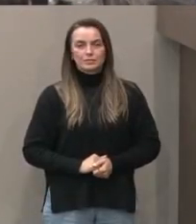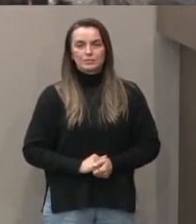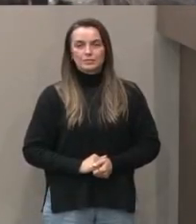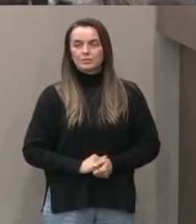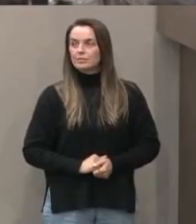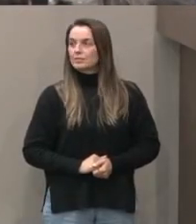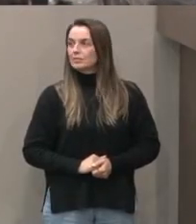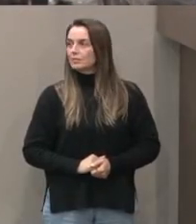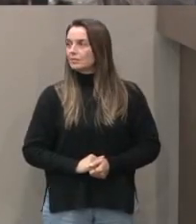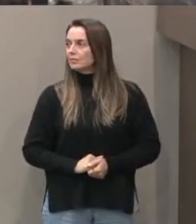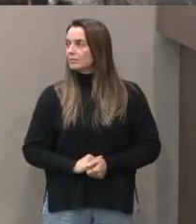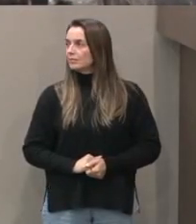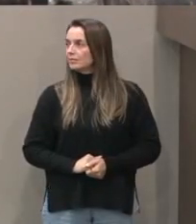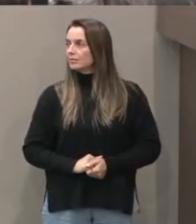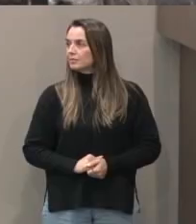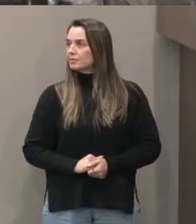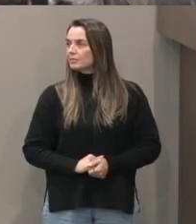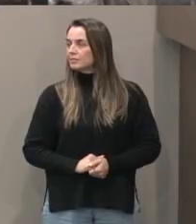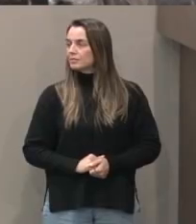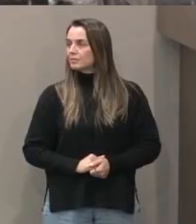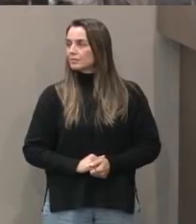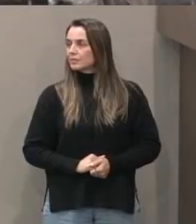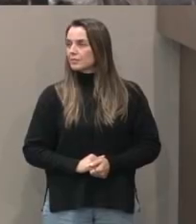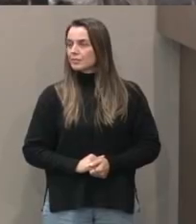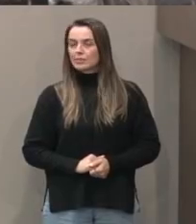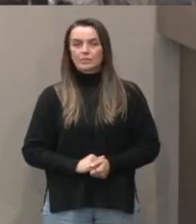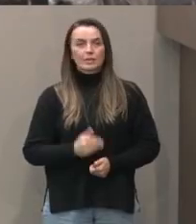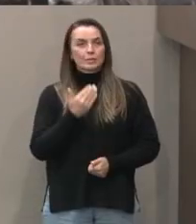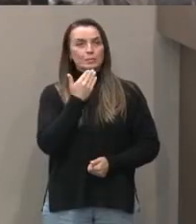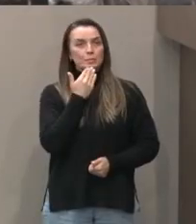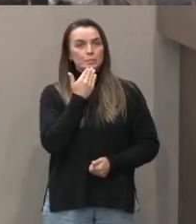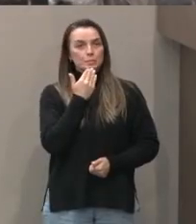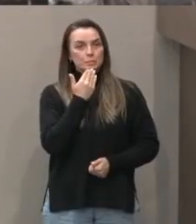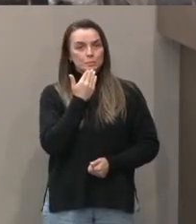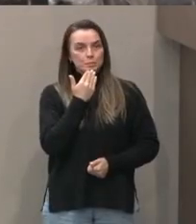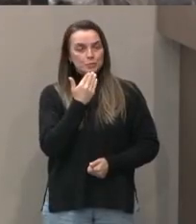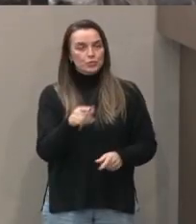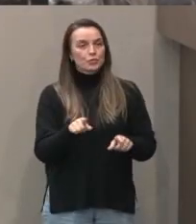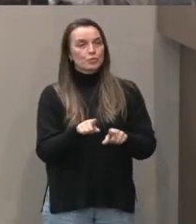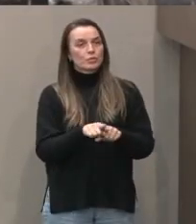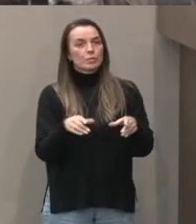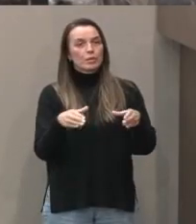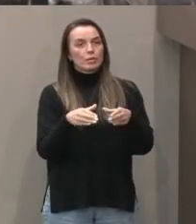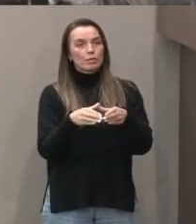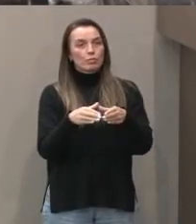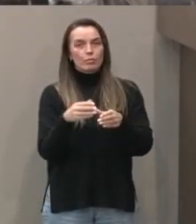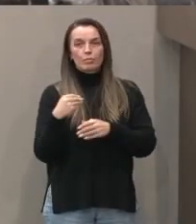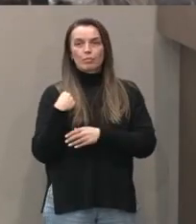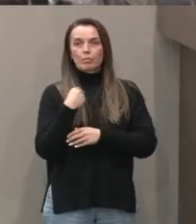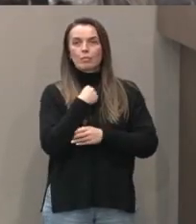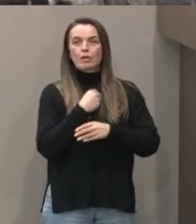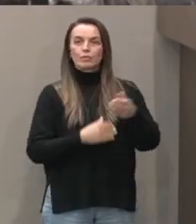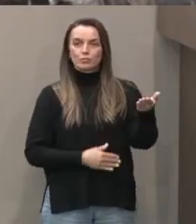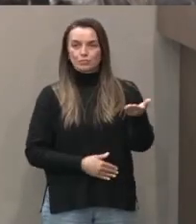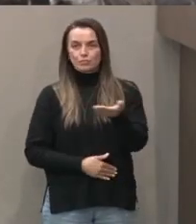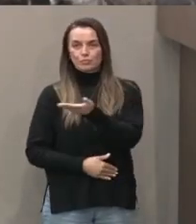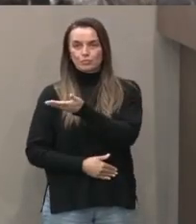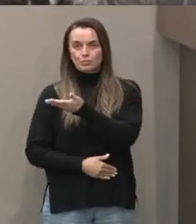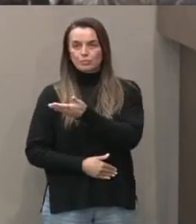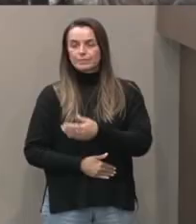Também o doutor pediu aqui, vamos abrir uma sessão, pediu que os membros do corpo clínico possam se fazer presente aqui nesse ato de entrega.